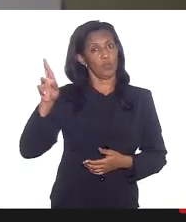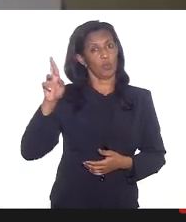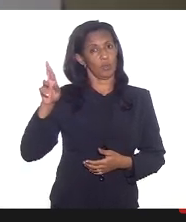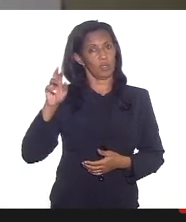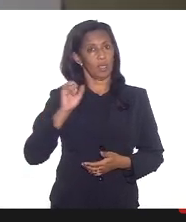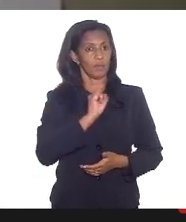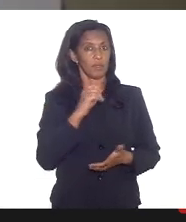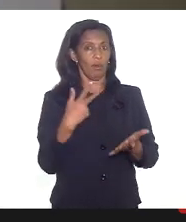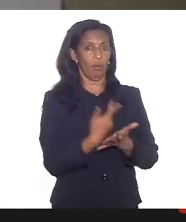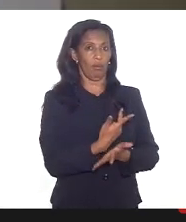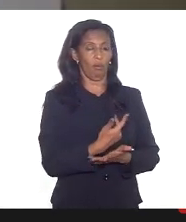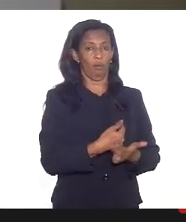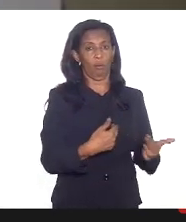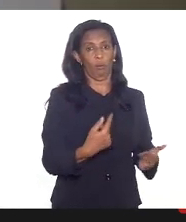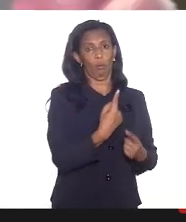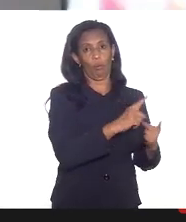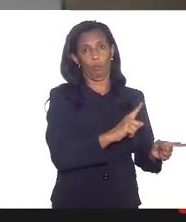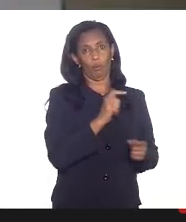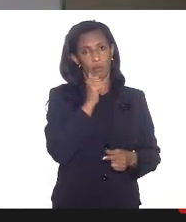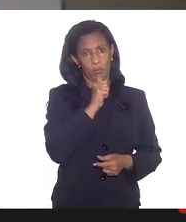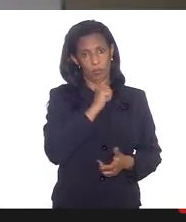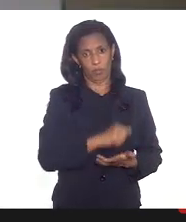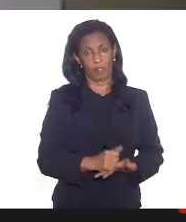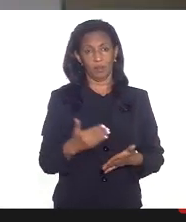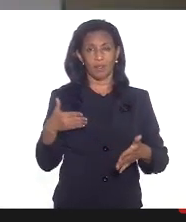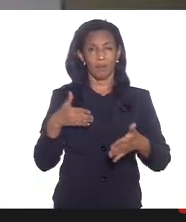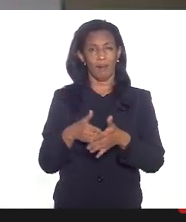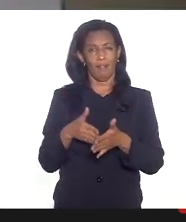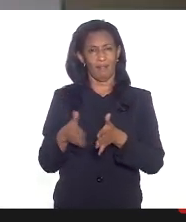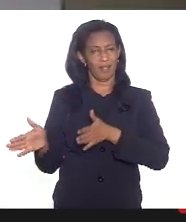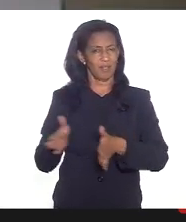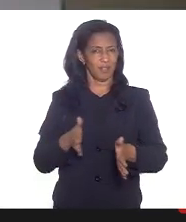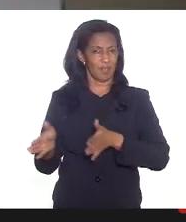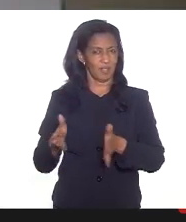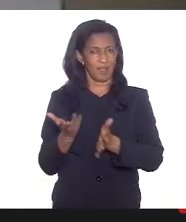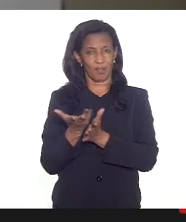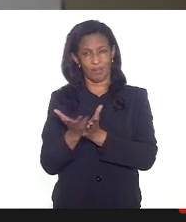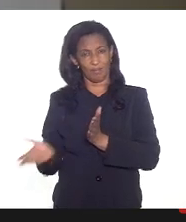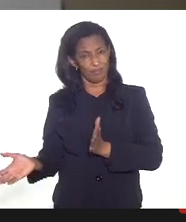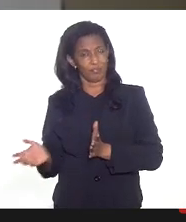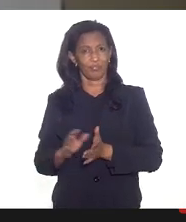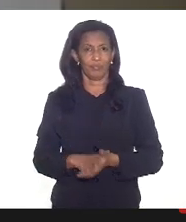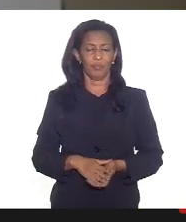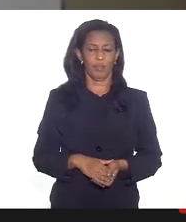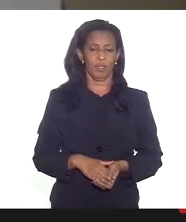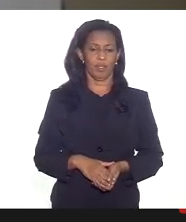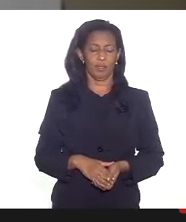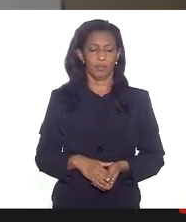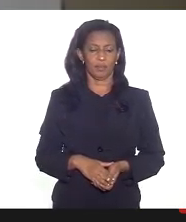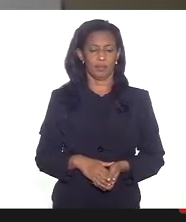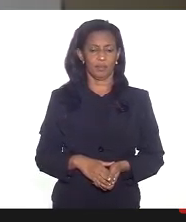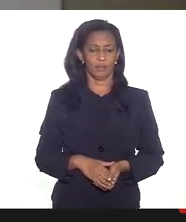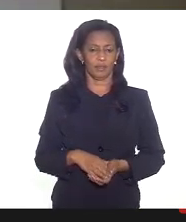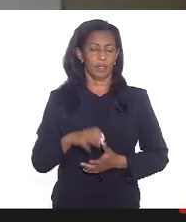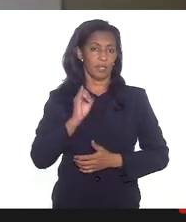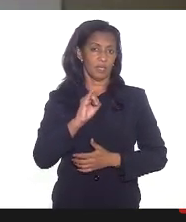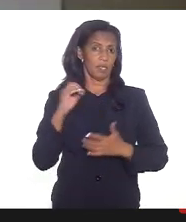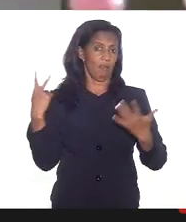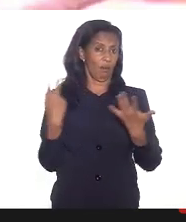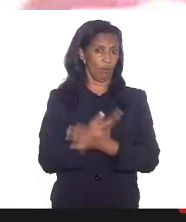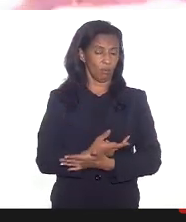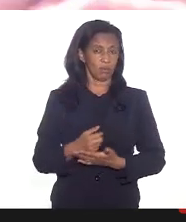mais para frente então é muito importante que essa barreira de acesso caia e se